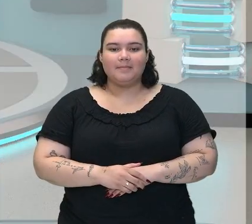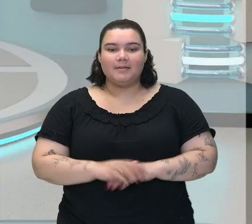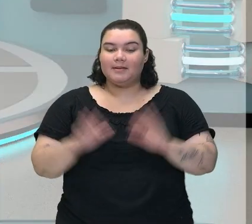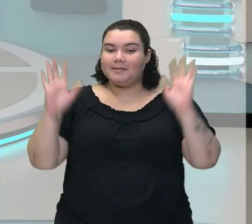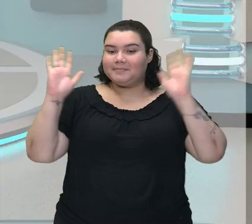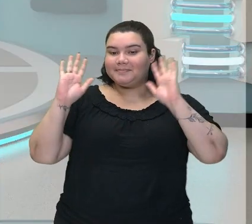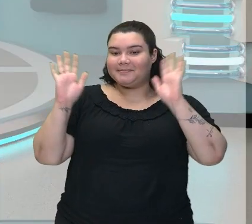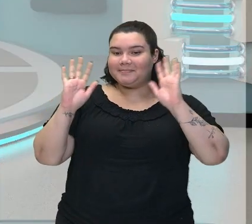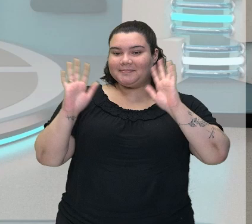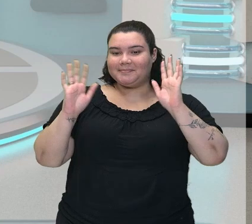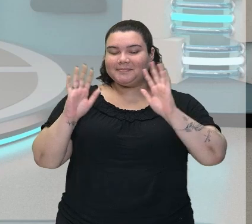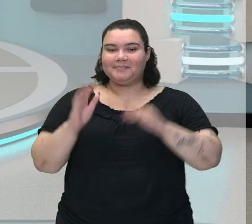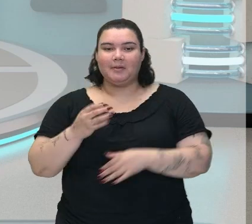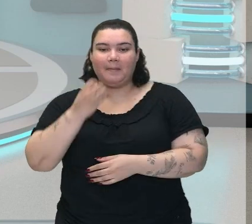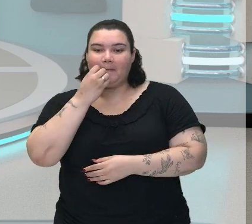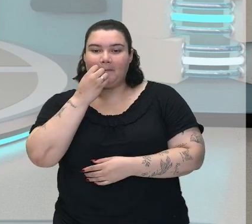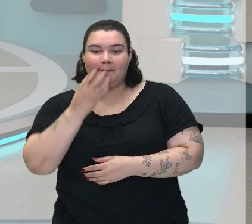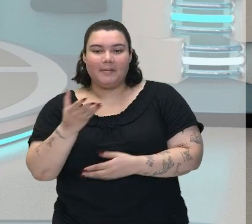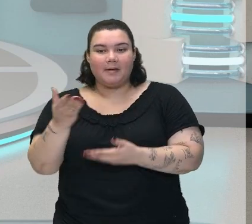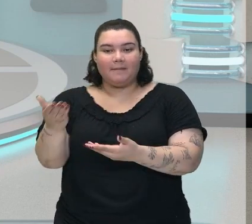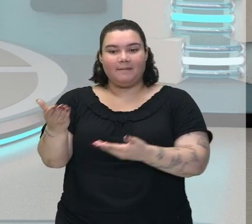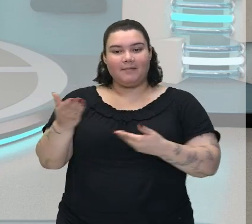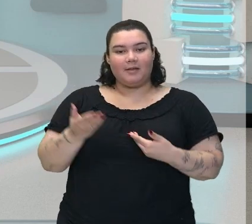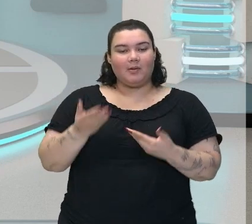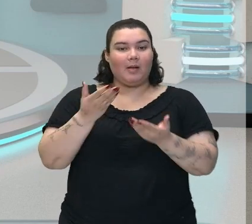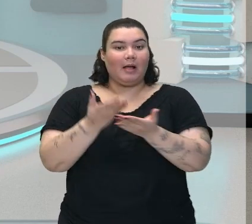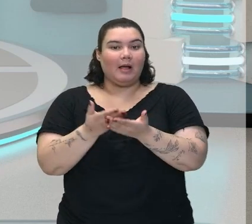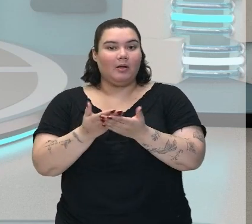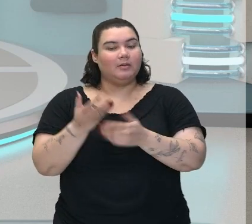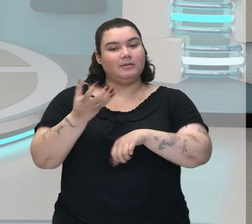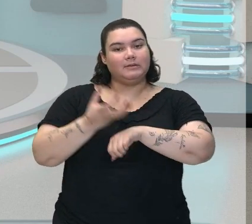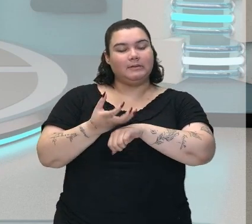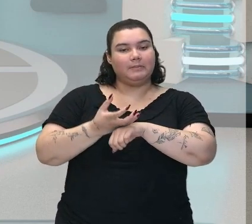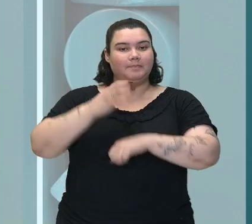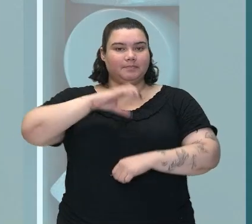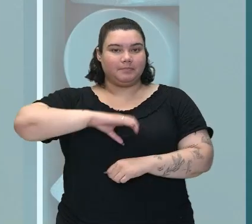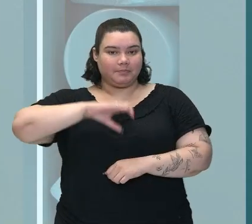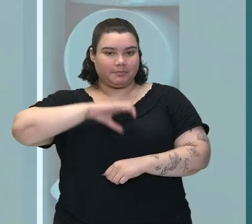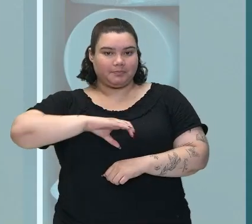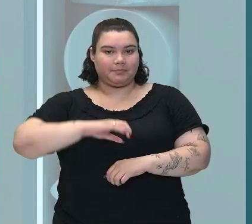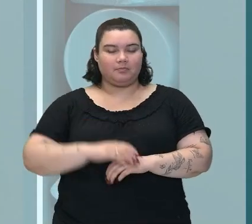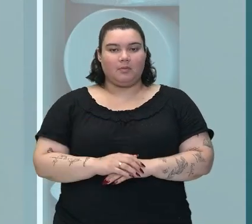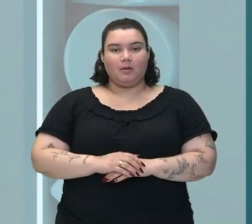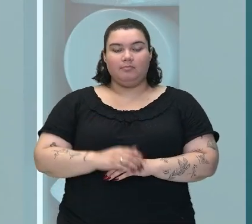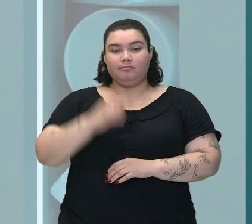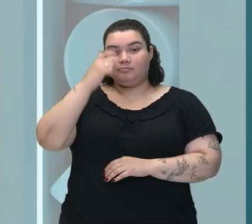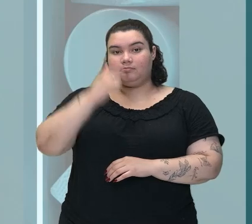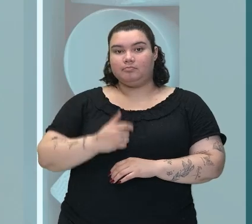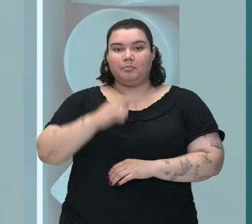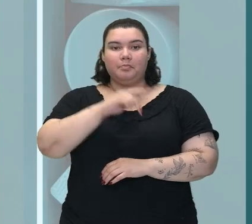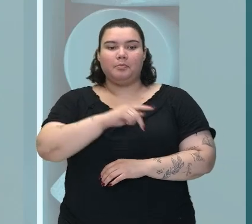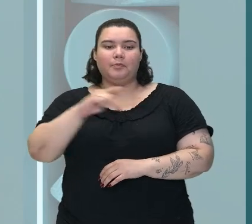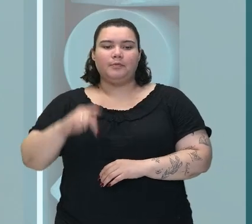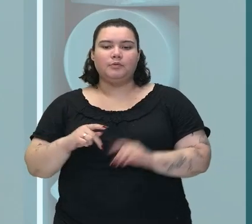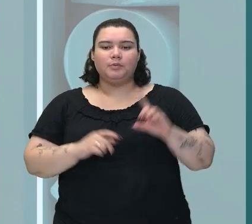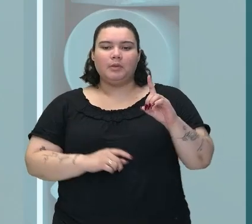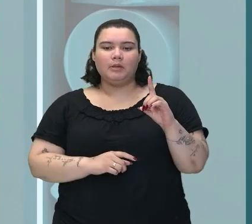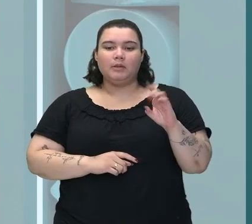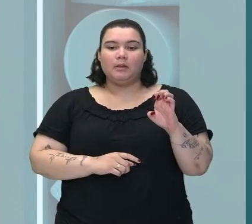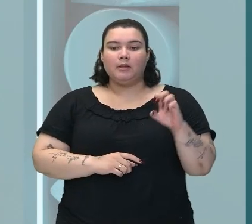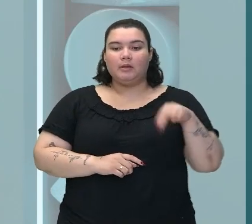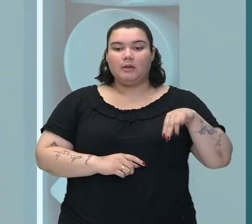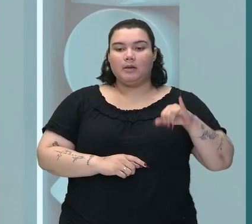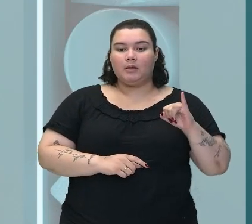Olá, turmas! Bem-vindos a mais uma aula de língua portuguesa. Eu sou o professor Denilson e vou acompanhar